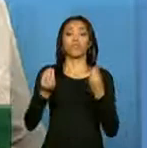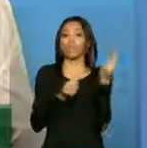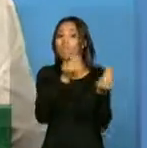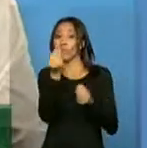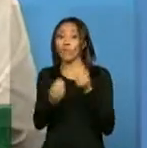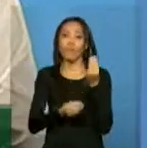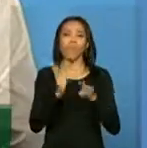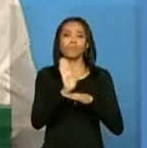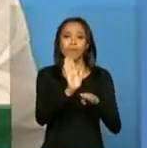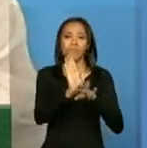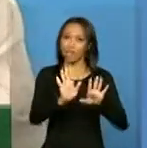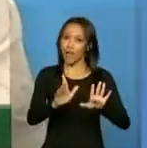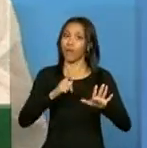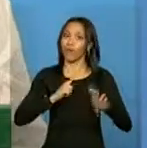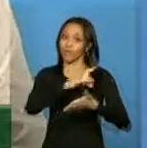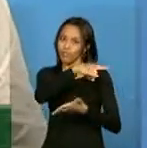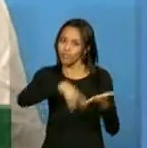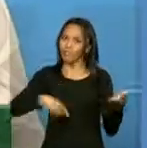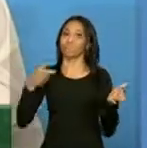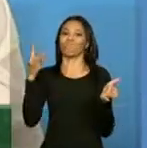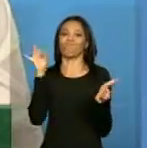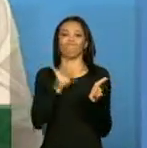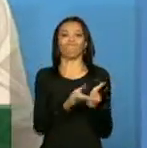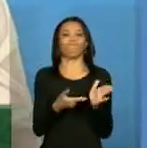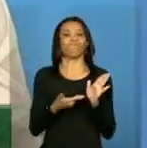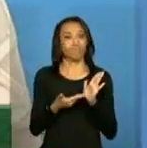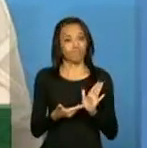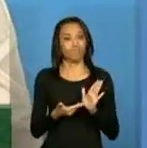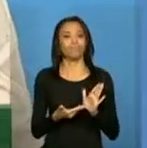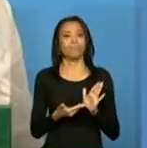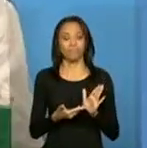Nós agora temos uma declaração, um papel.